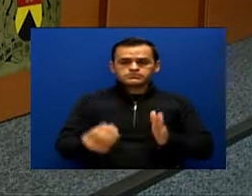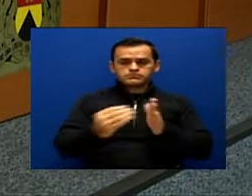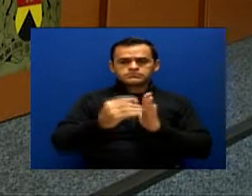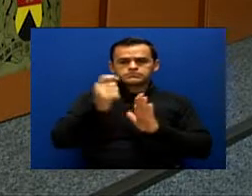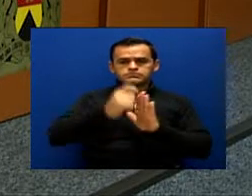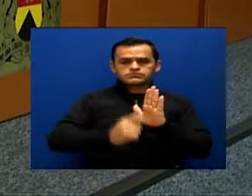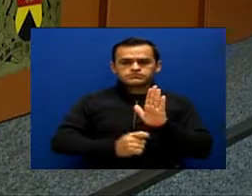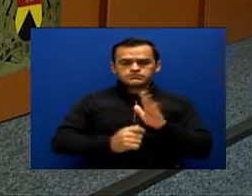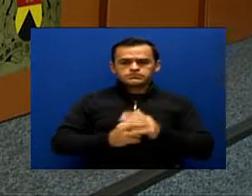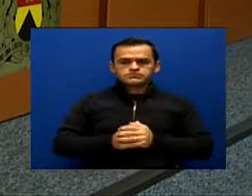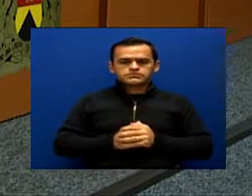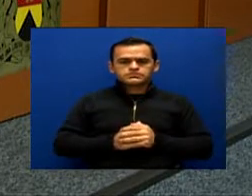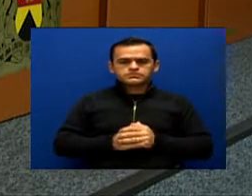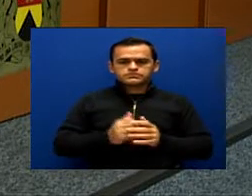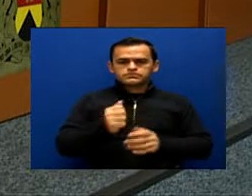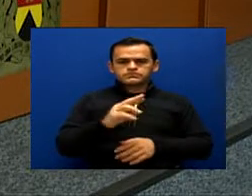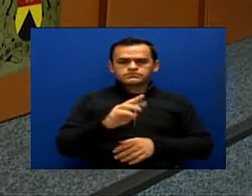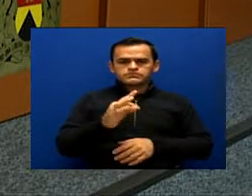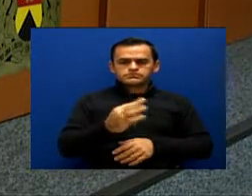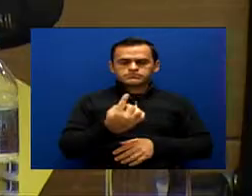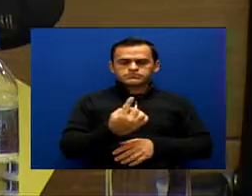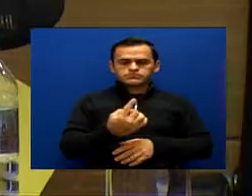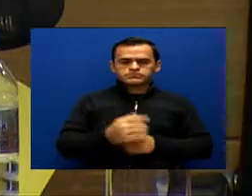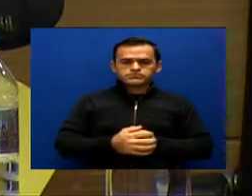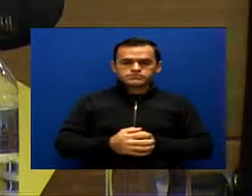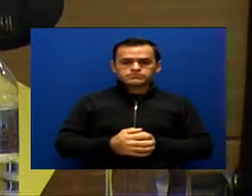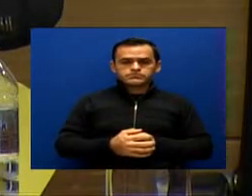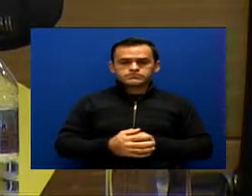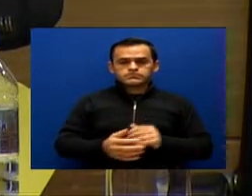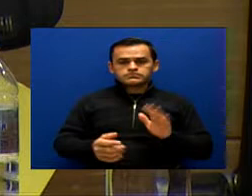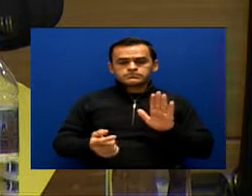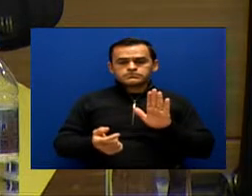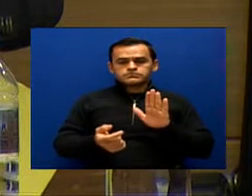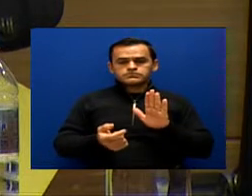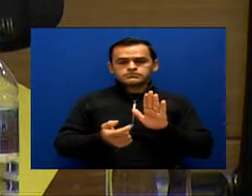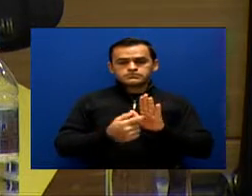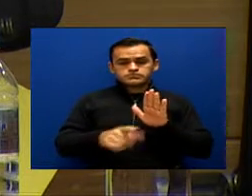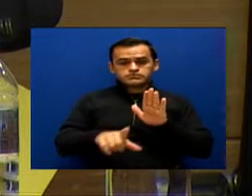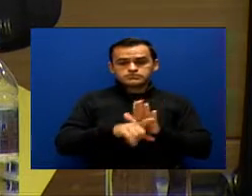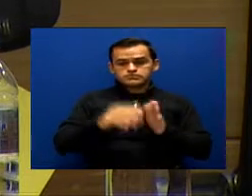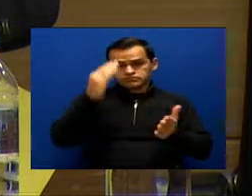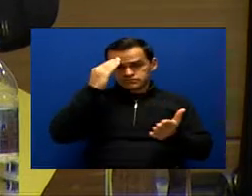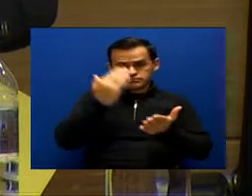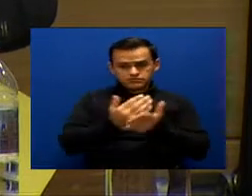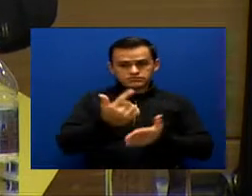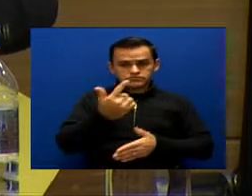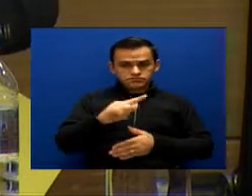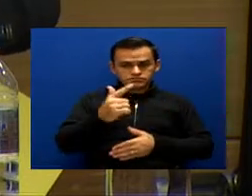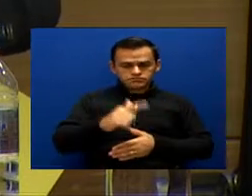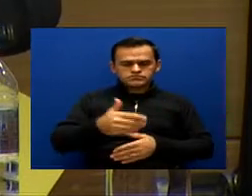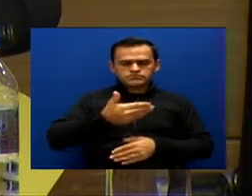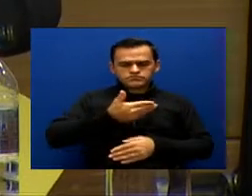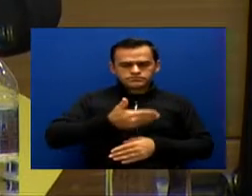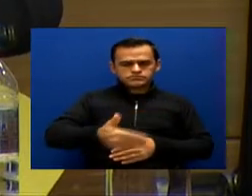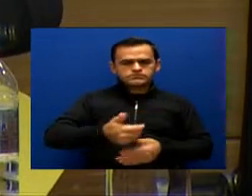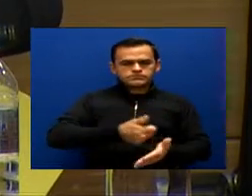redação. No artigo 1, o não cumprimento da presente lei acarretará ao